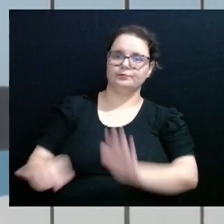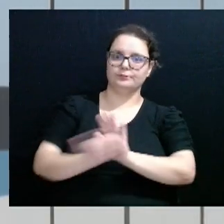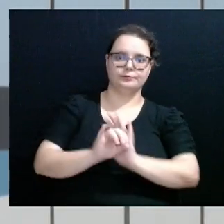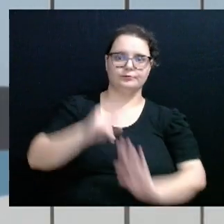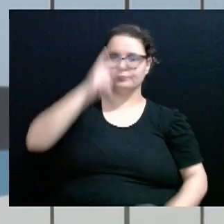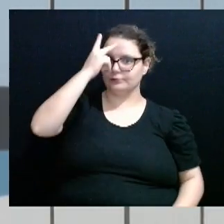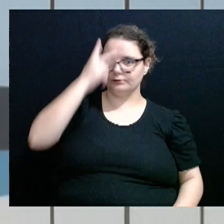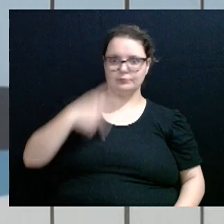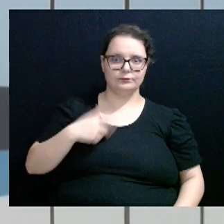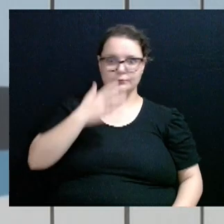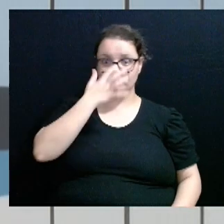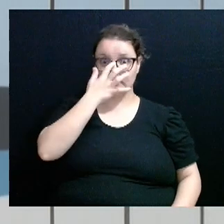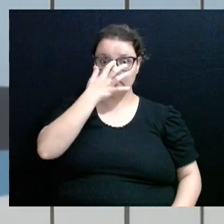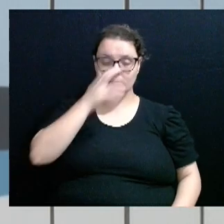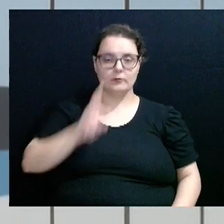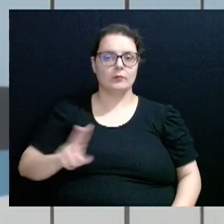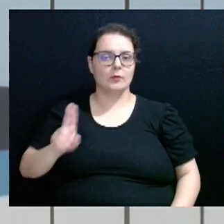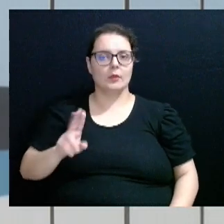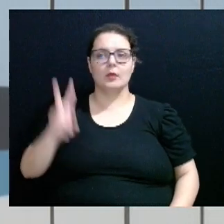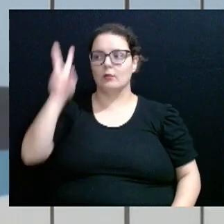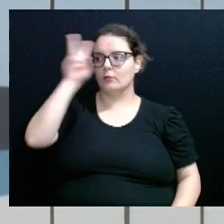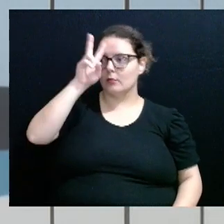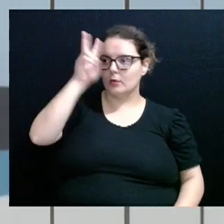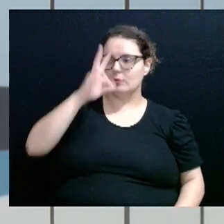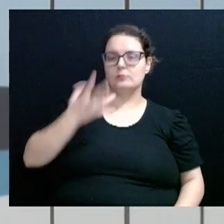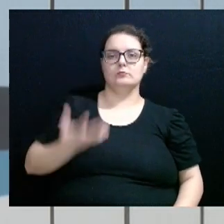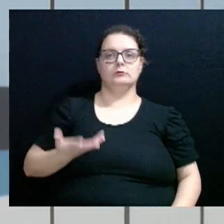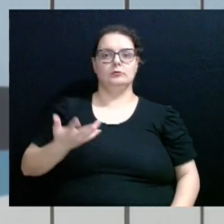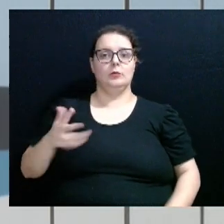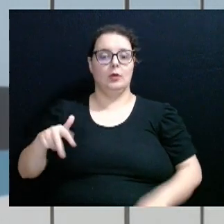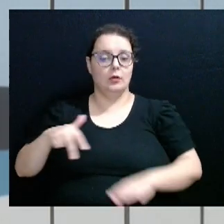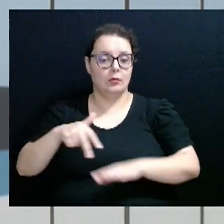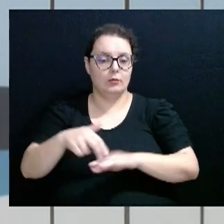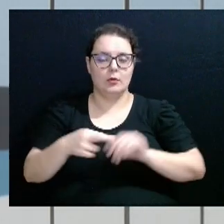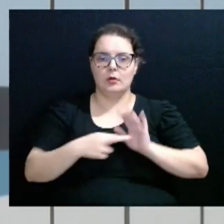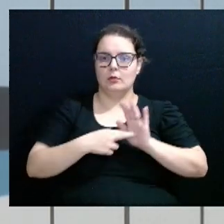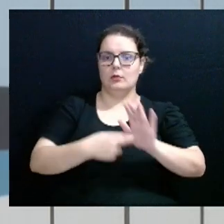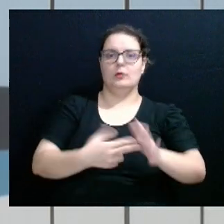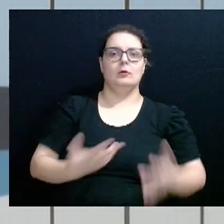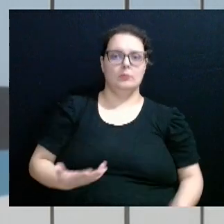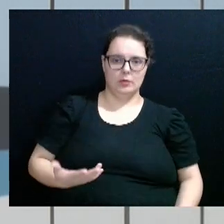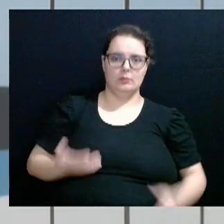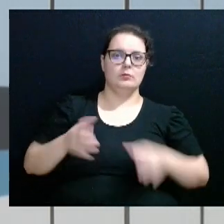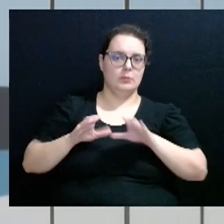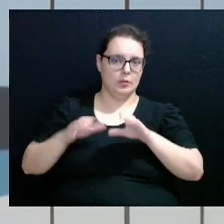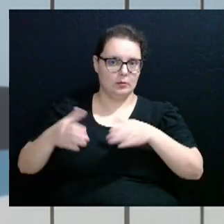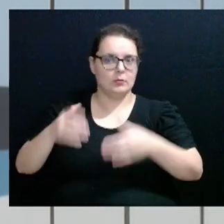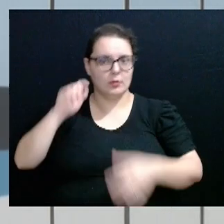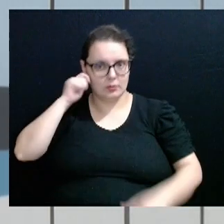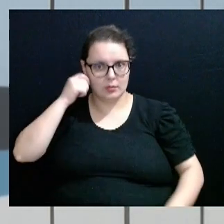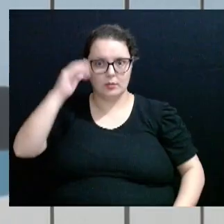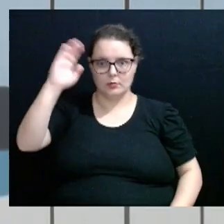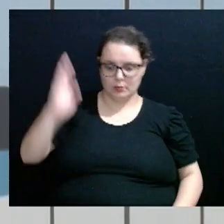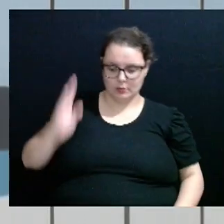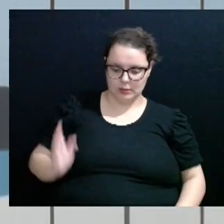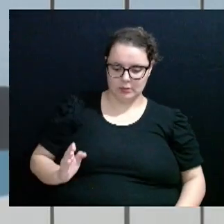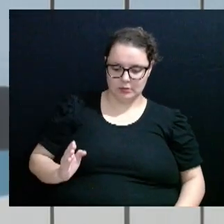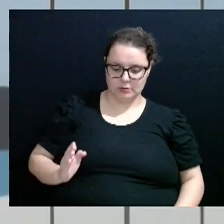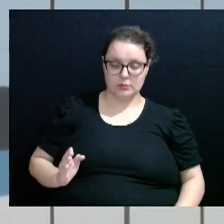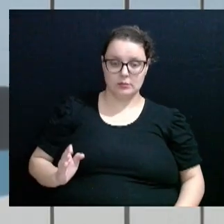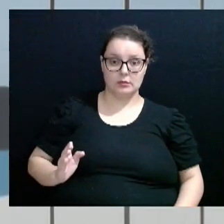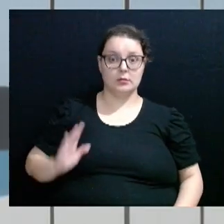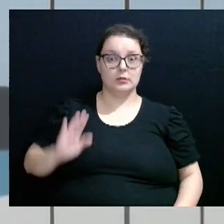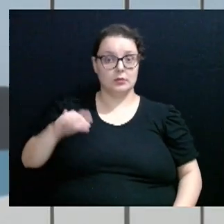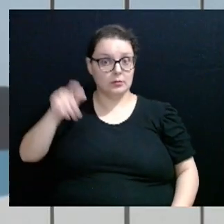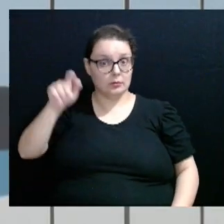ocupa uma história, ela ocupa a representatividade para a comunidade negra do Brasil. E quando aquela pessoa está lá, ela